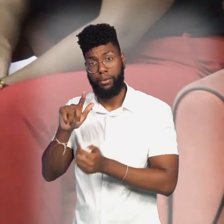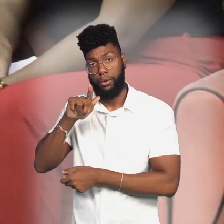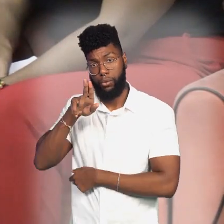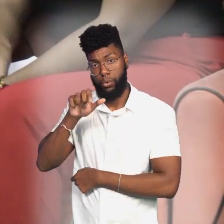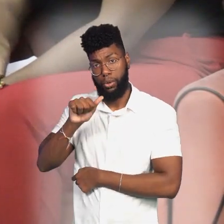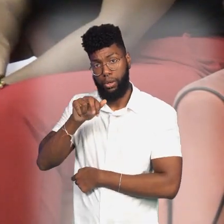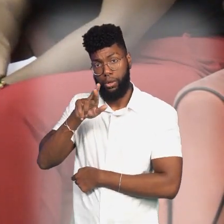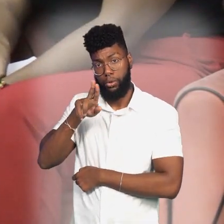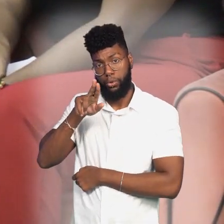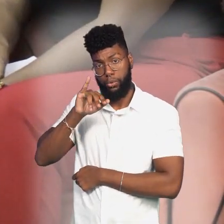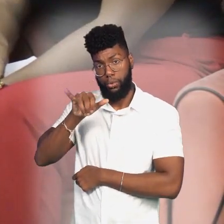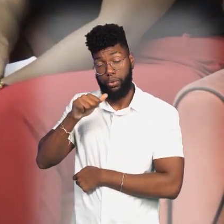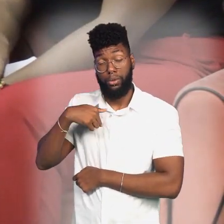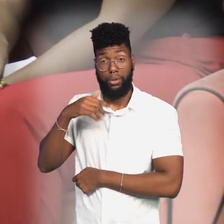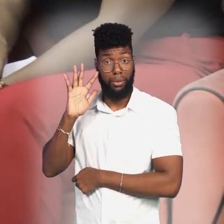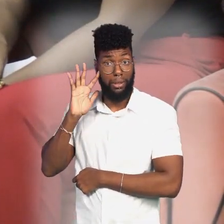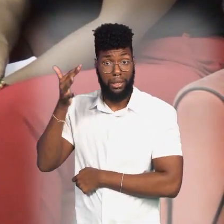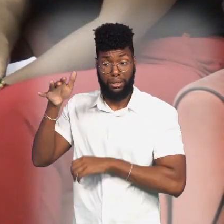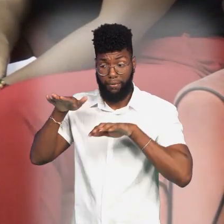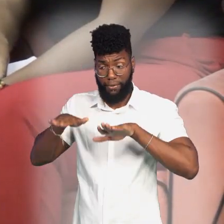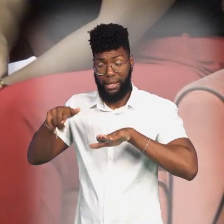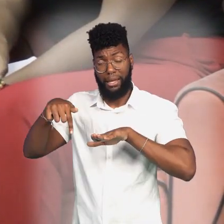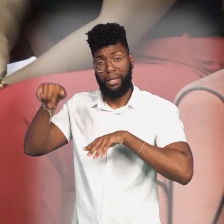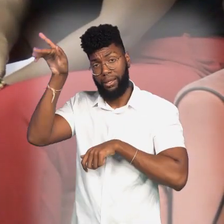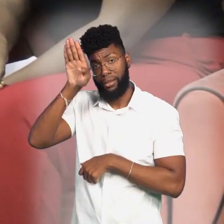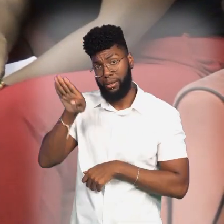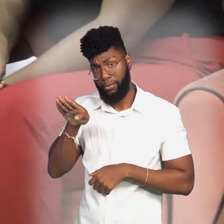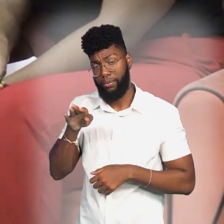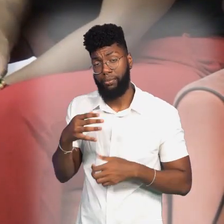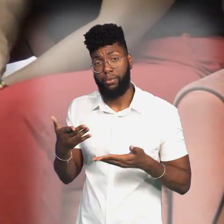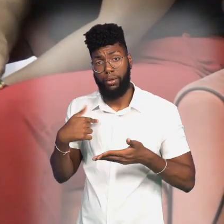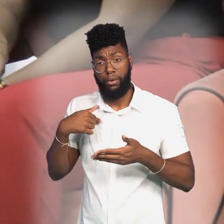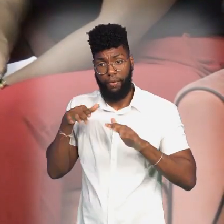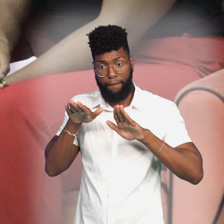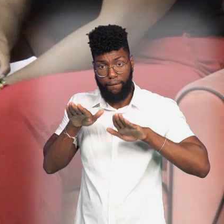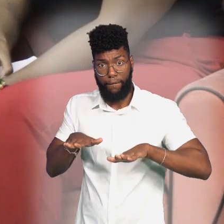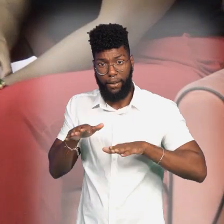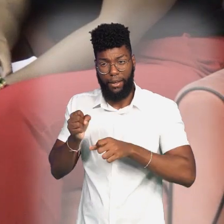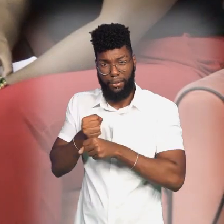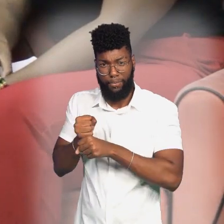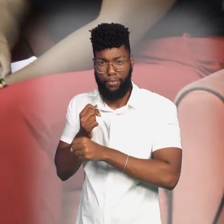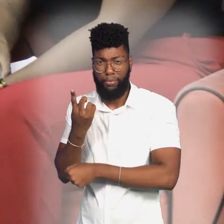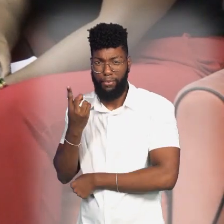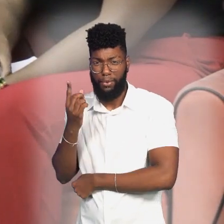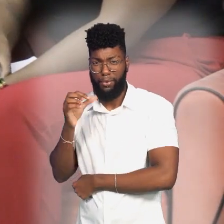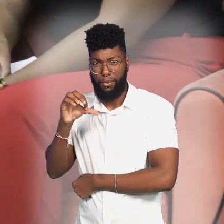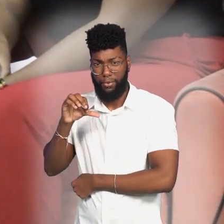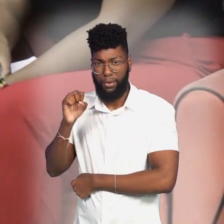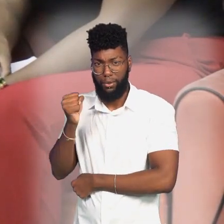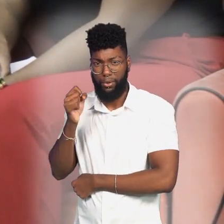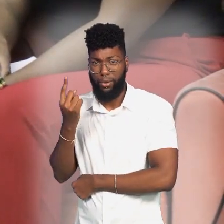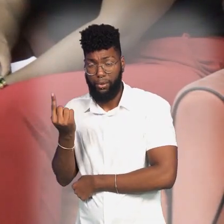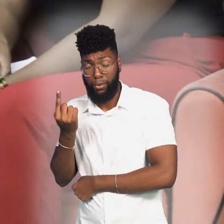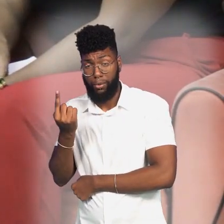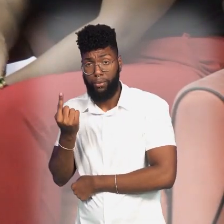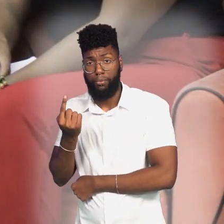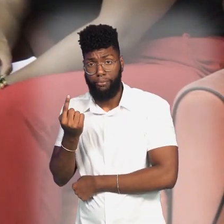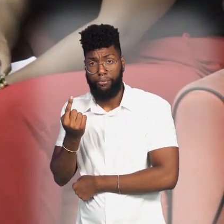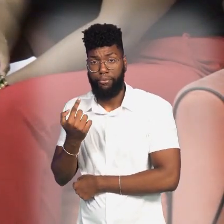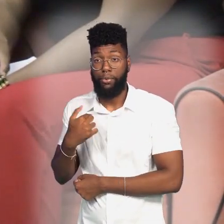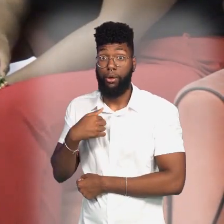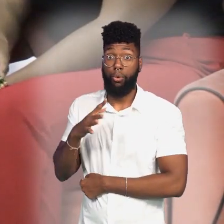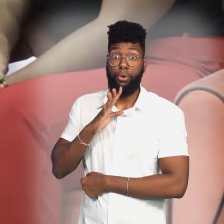decidi ficar no Brasil. E aí eu fiquei lá de 81, e aí conheci